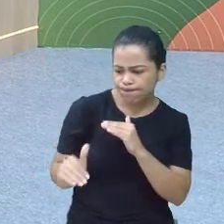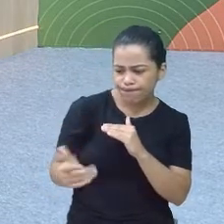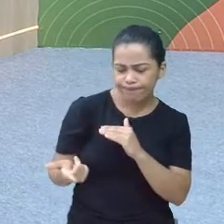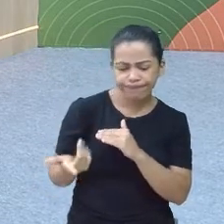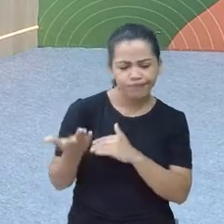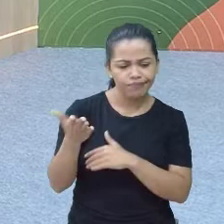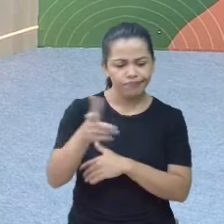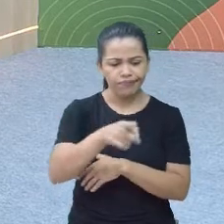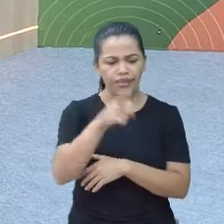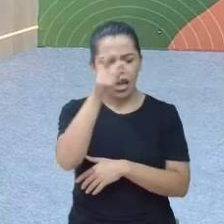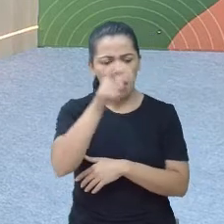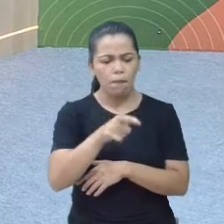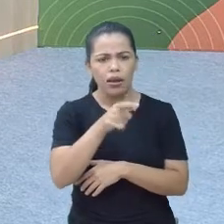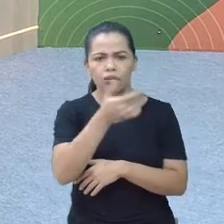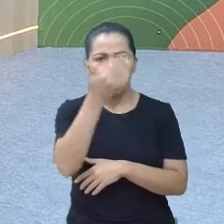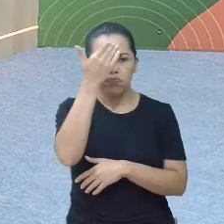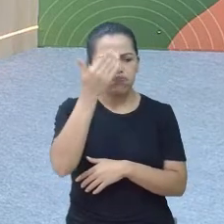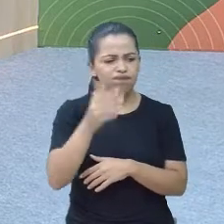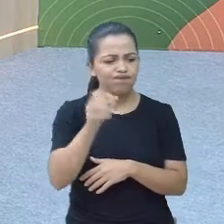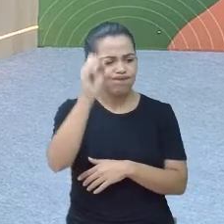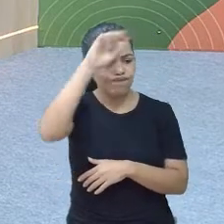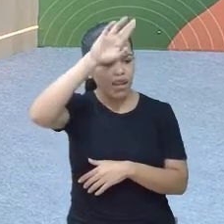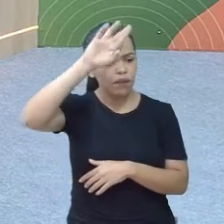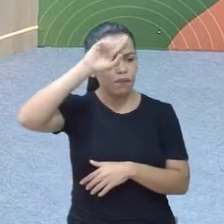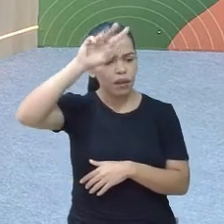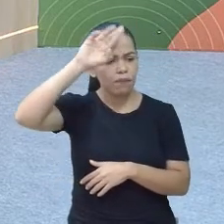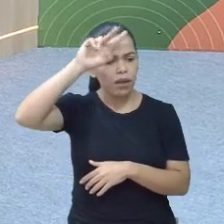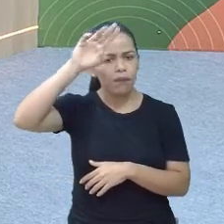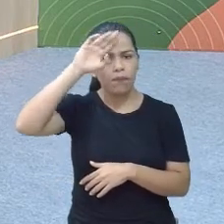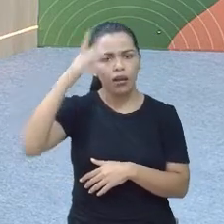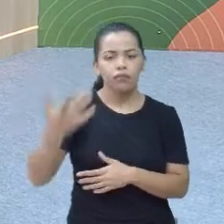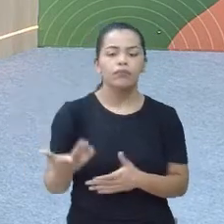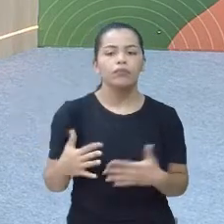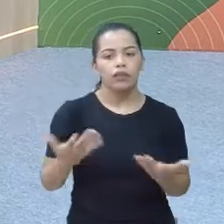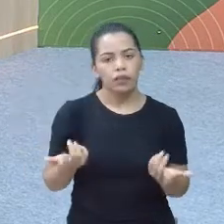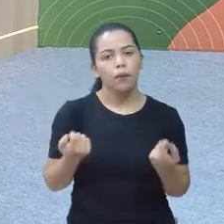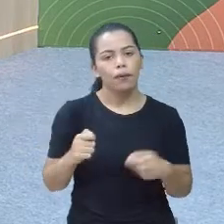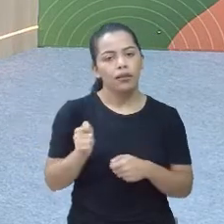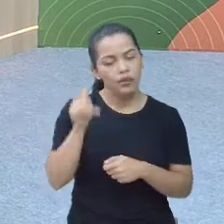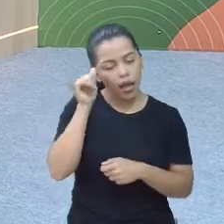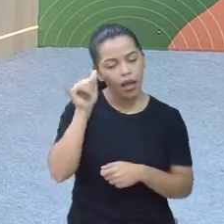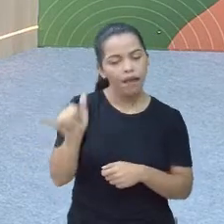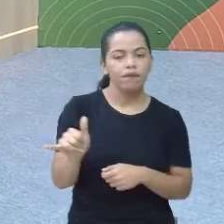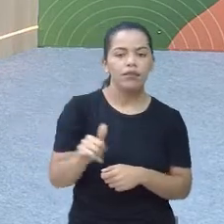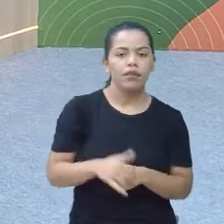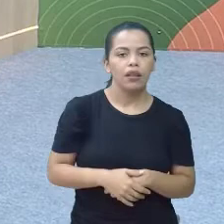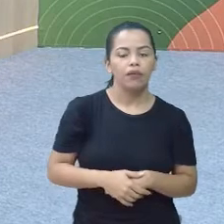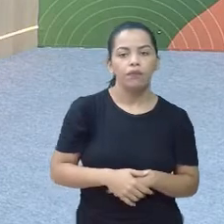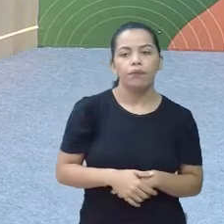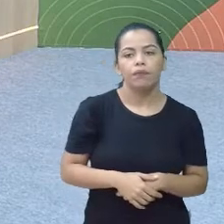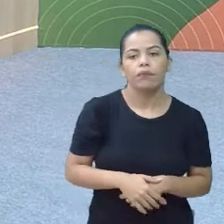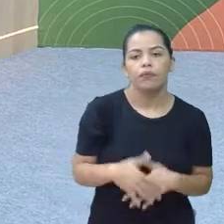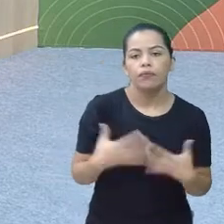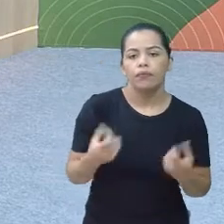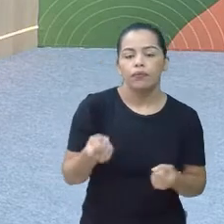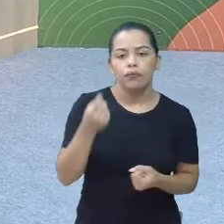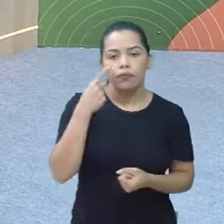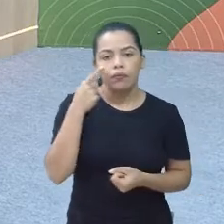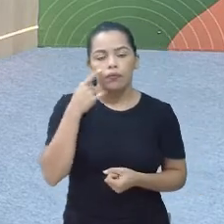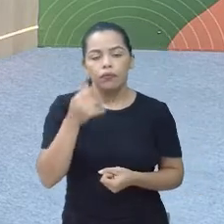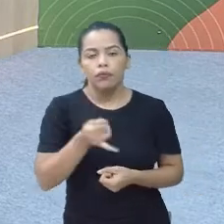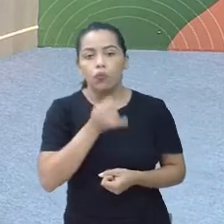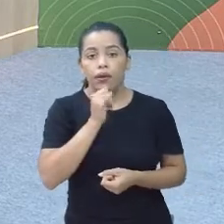certo? Então, ela afeta a nossa vida diariamente. Por exemplo, vamos a um exemplo prático de uma pessoa que